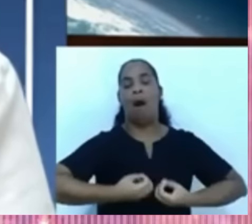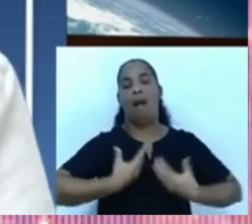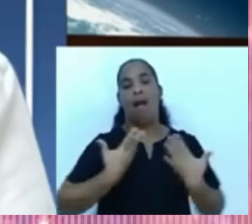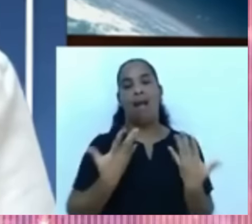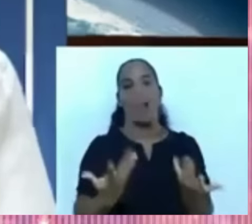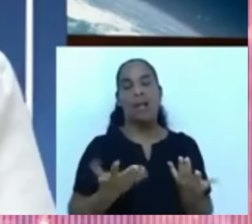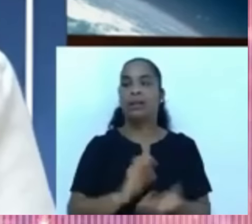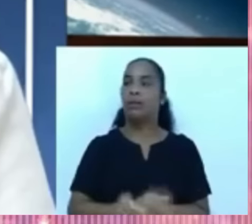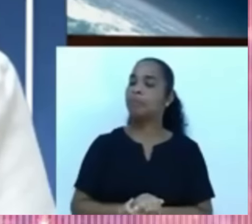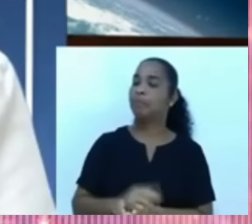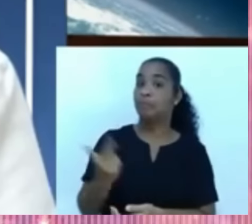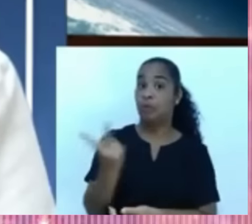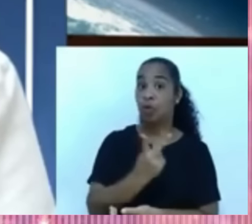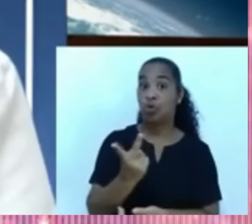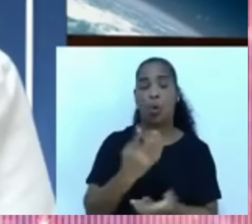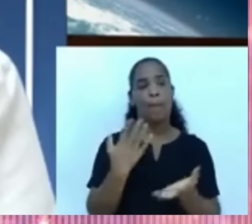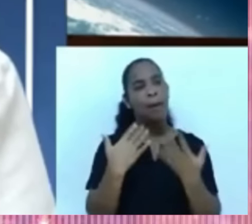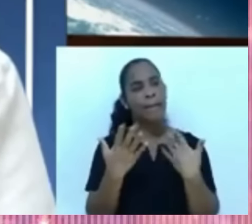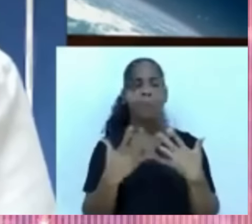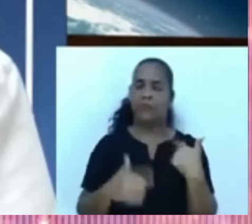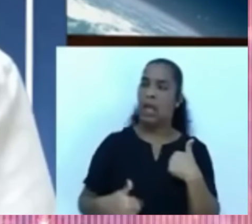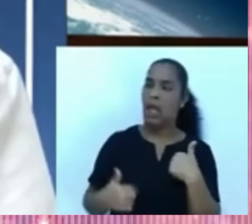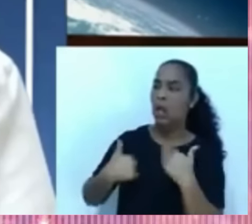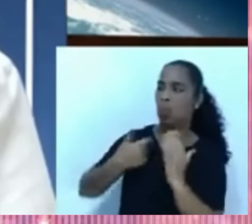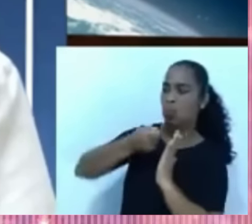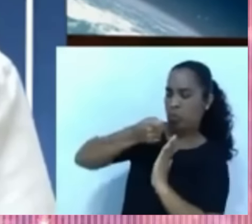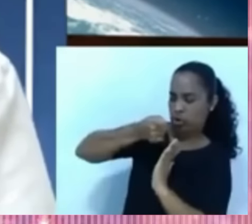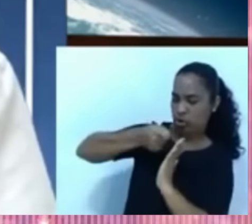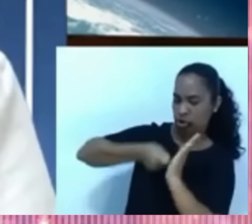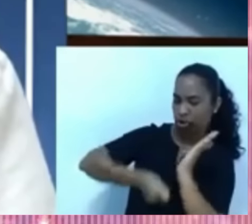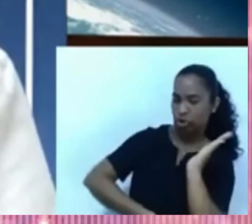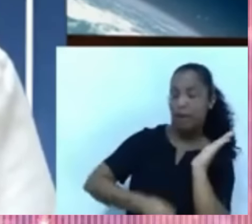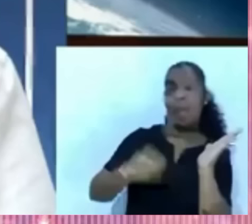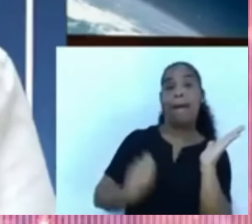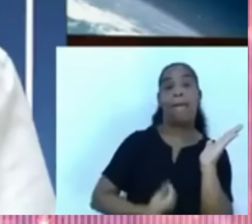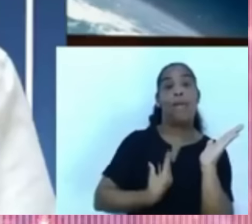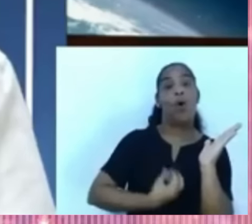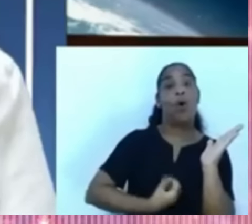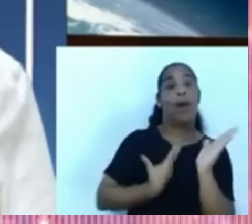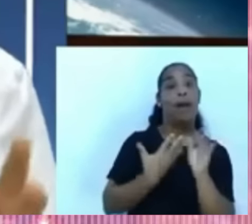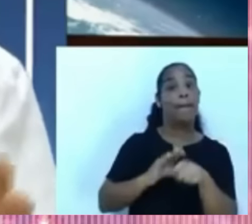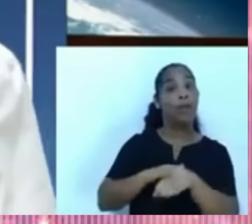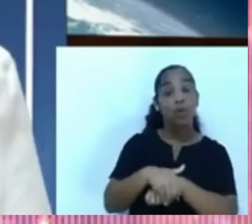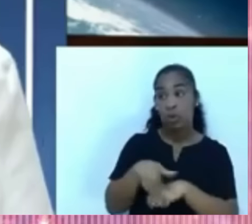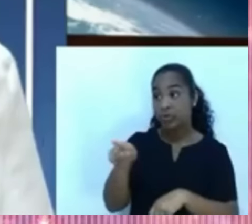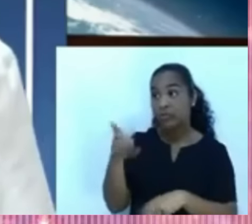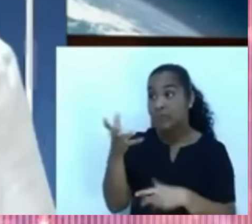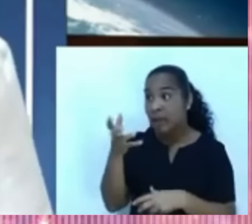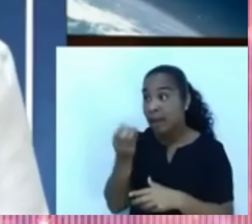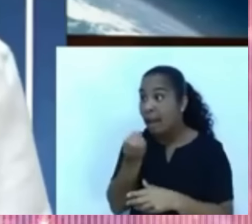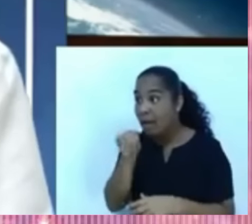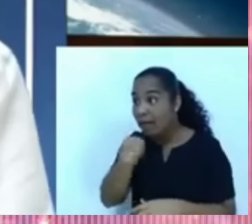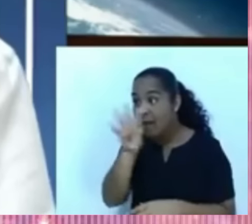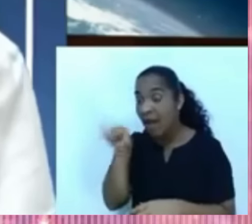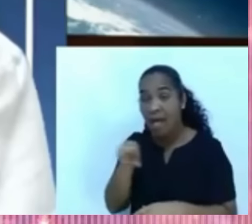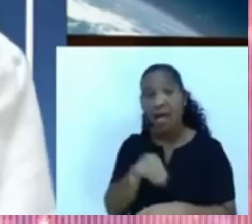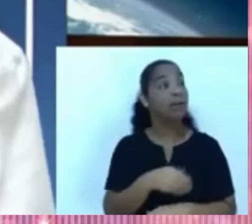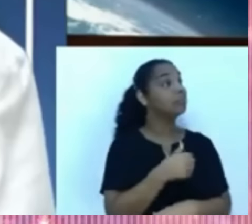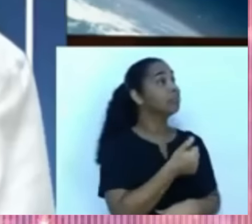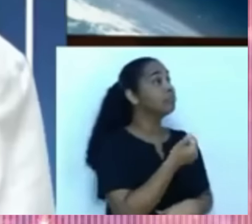olha formiga eu compus um poema Alexandrino esta noite quero ouvir claro então ele